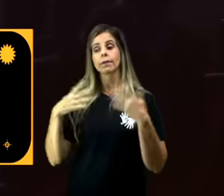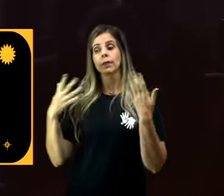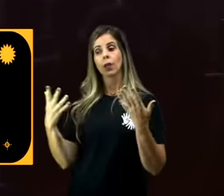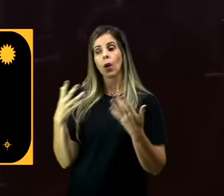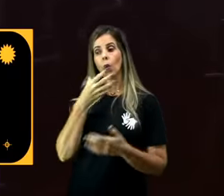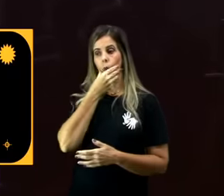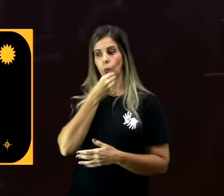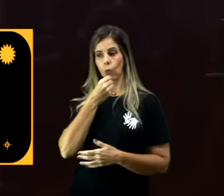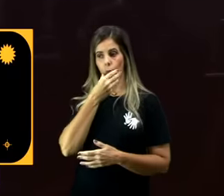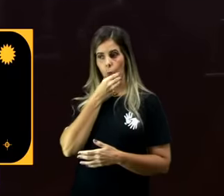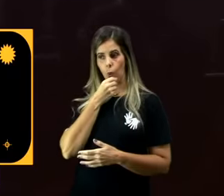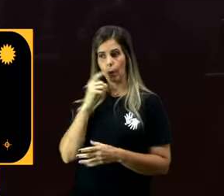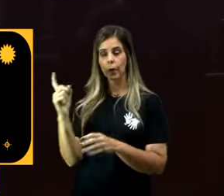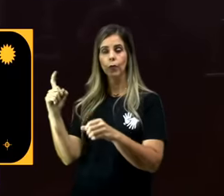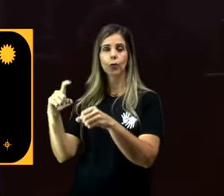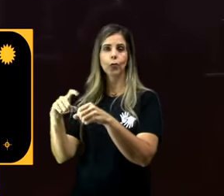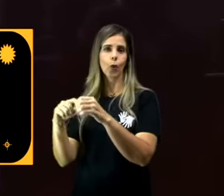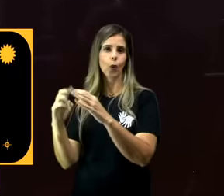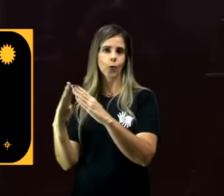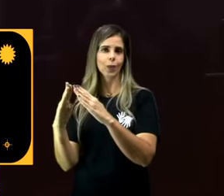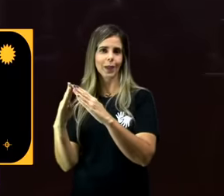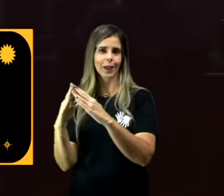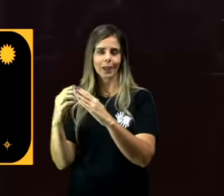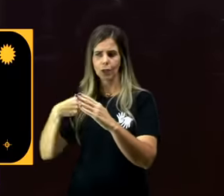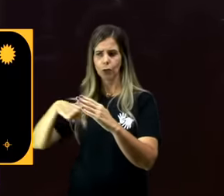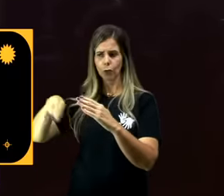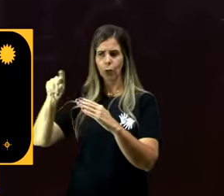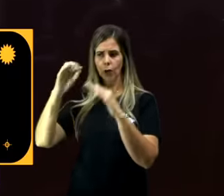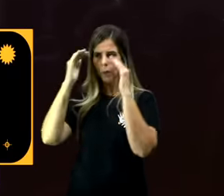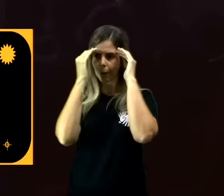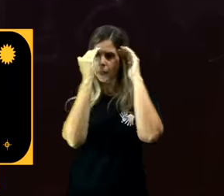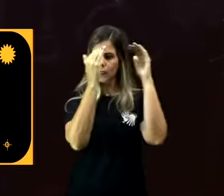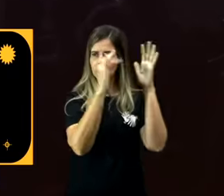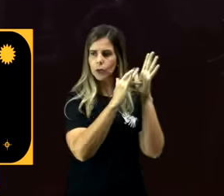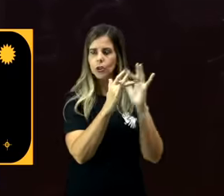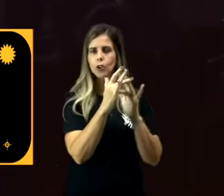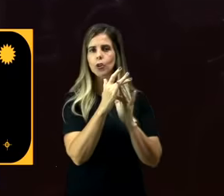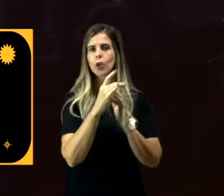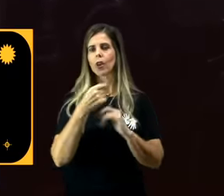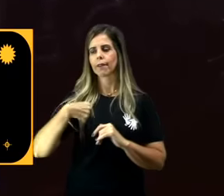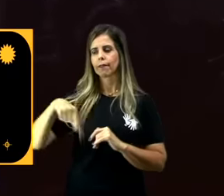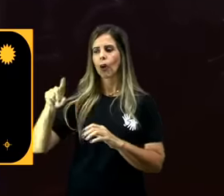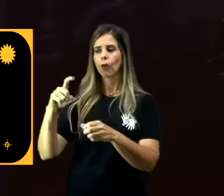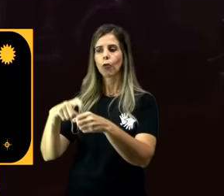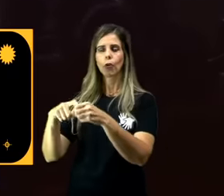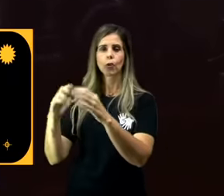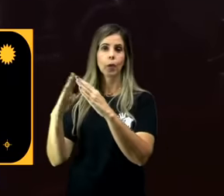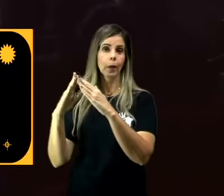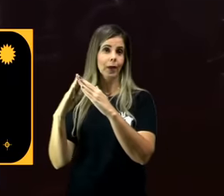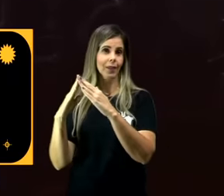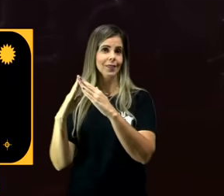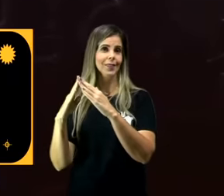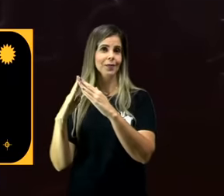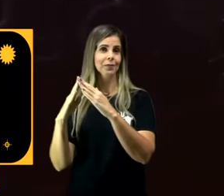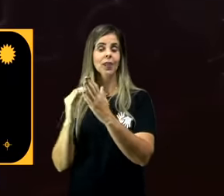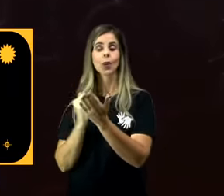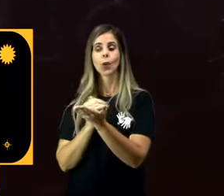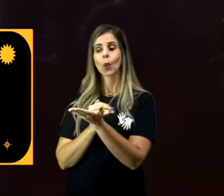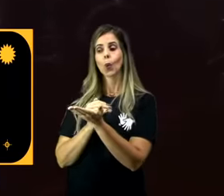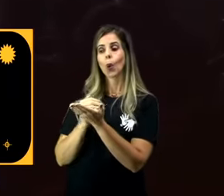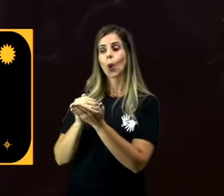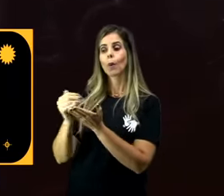creu. O homem foi de endemoniado a evangelista.